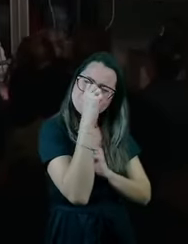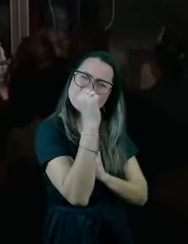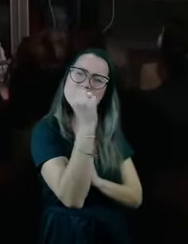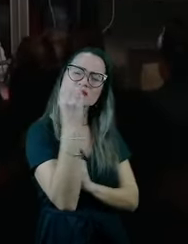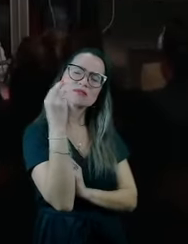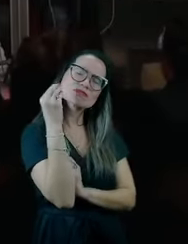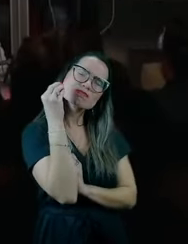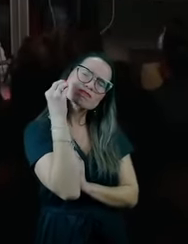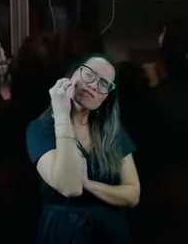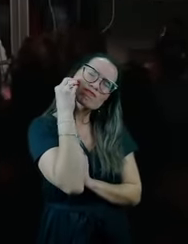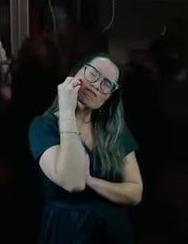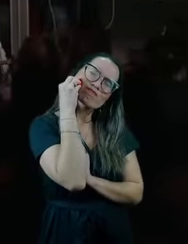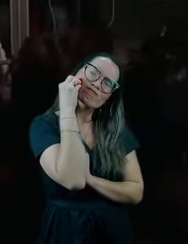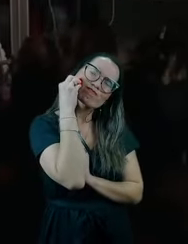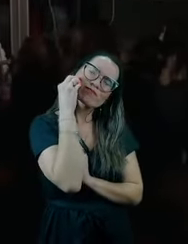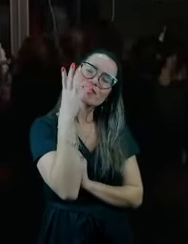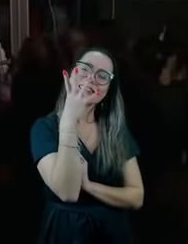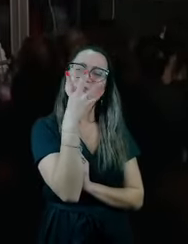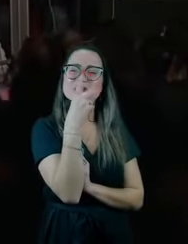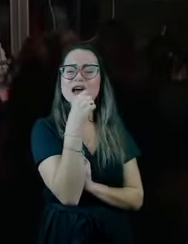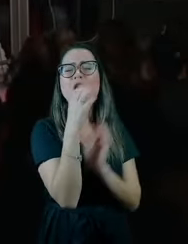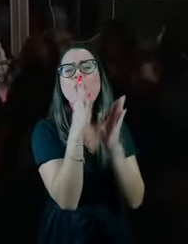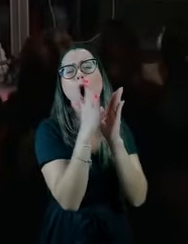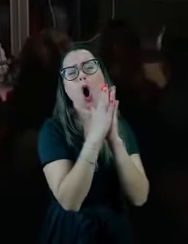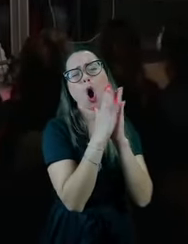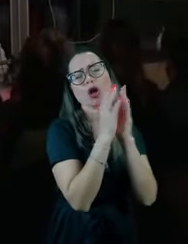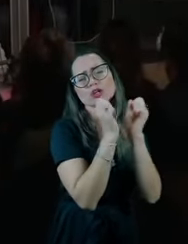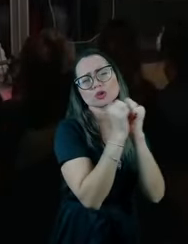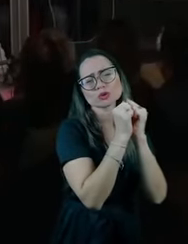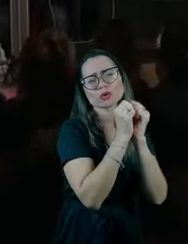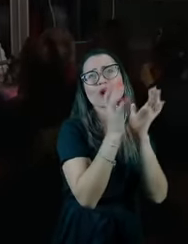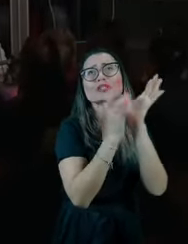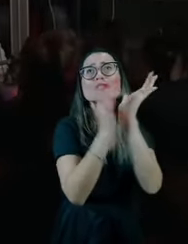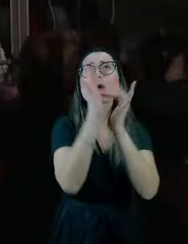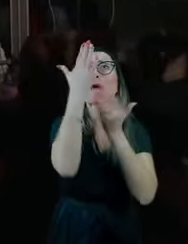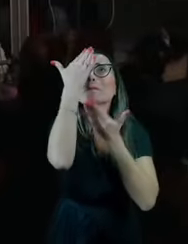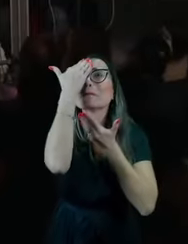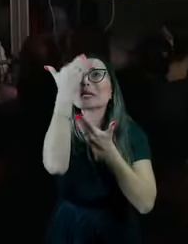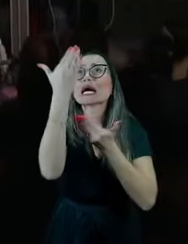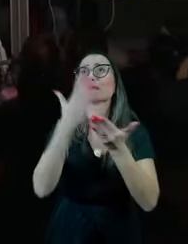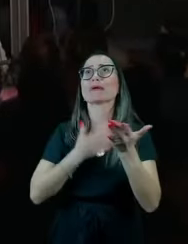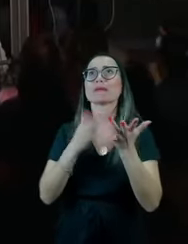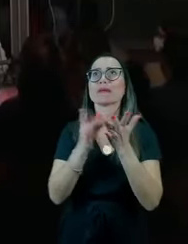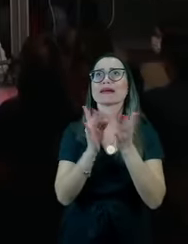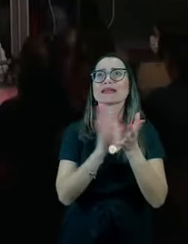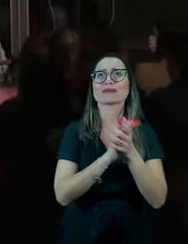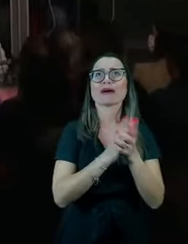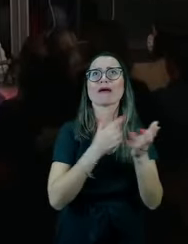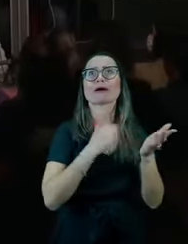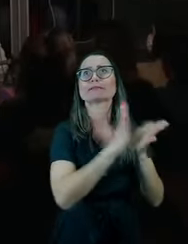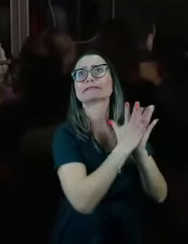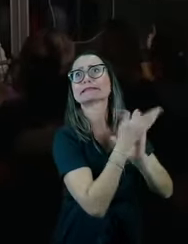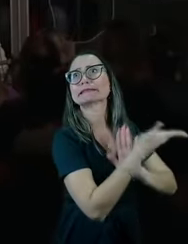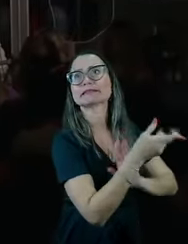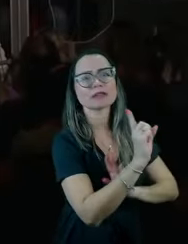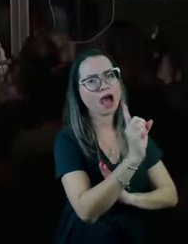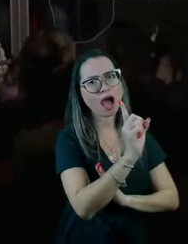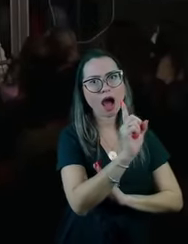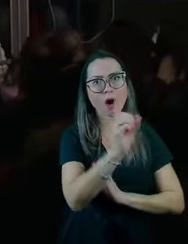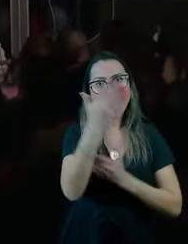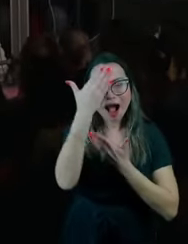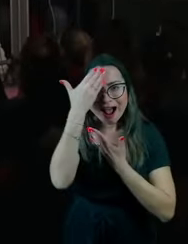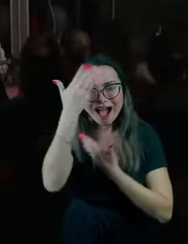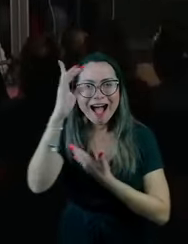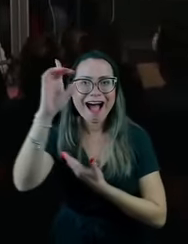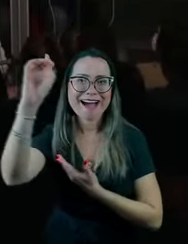Ore com ele ali mesmo abraçada. Jesus, obrigado pelo meu marido. Mas você diz assim, eu quero matar ele. Não, você vai agradecer a Deus